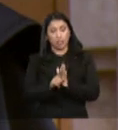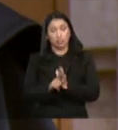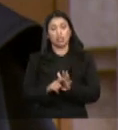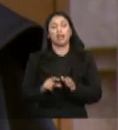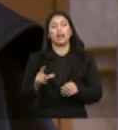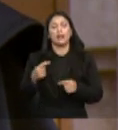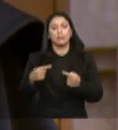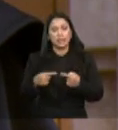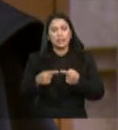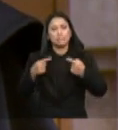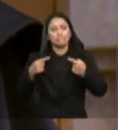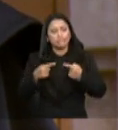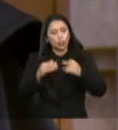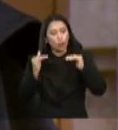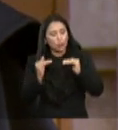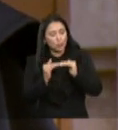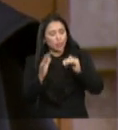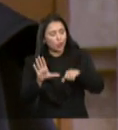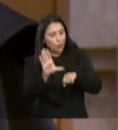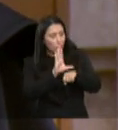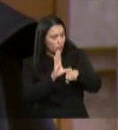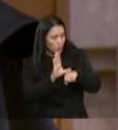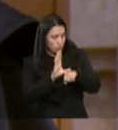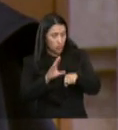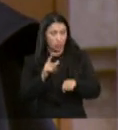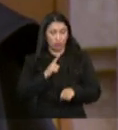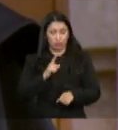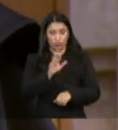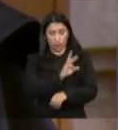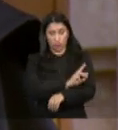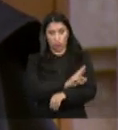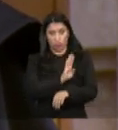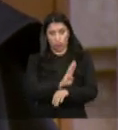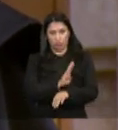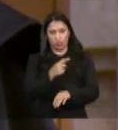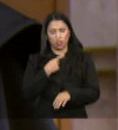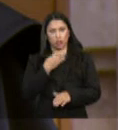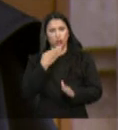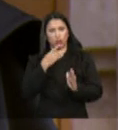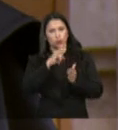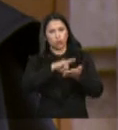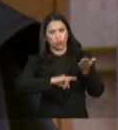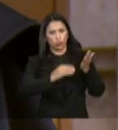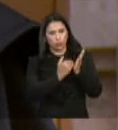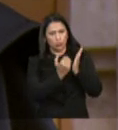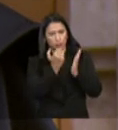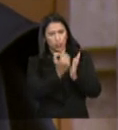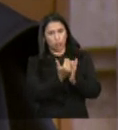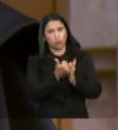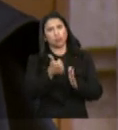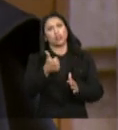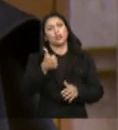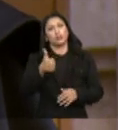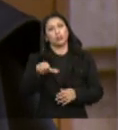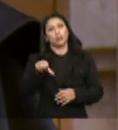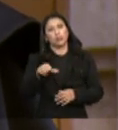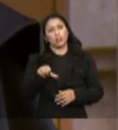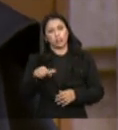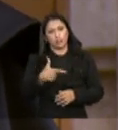constitucionalidade Como dizia Rui em petição datada de 4 de maio de 1921